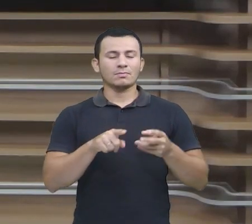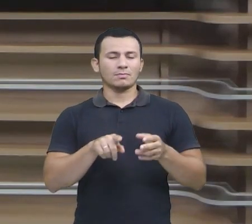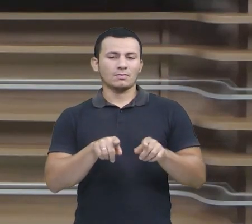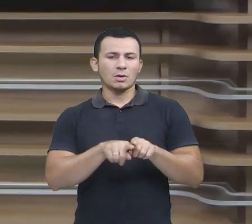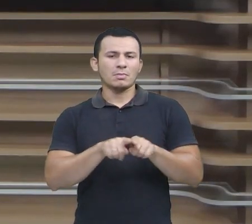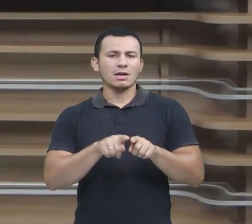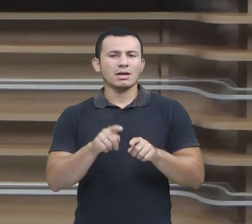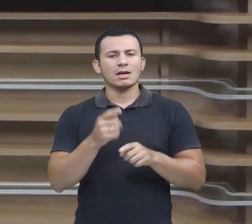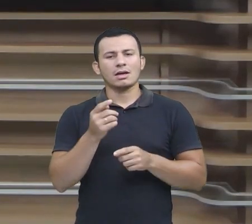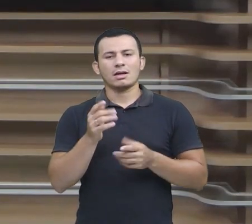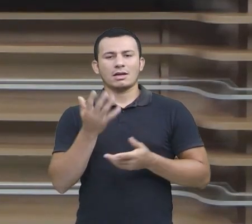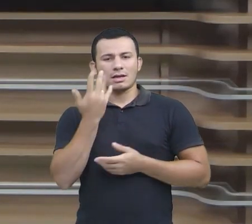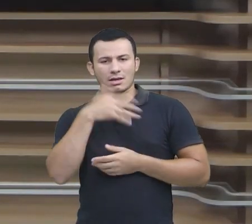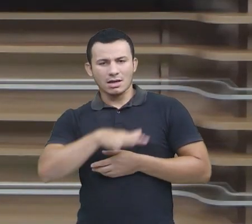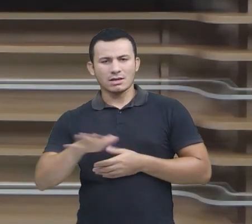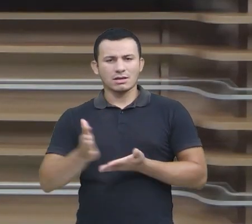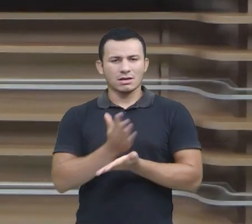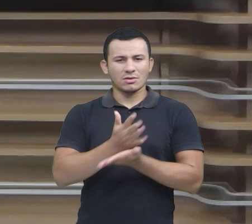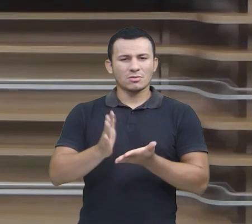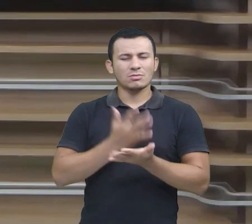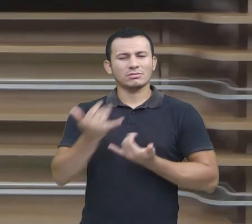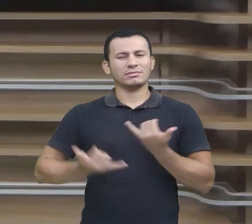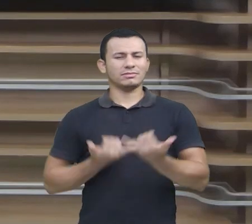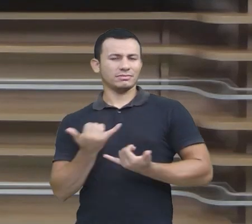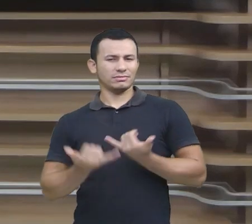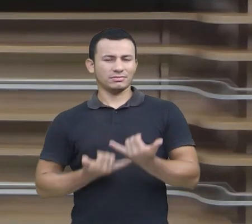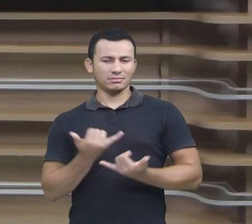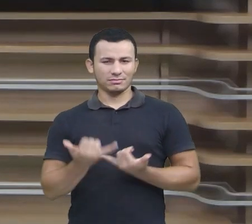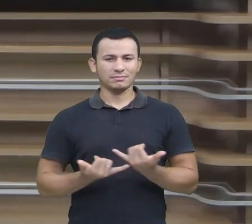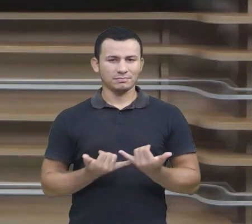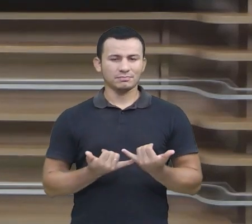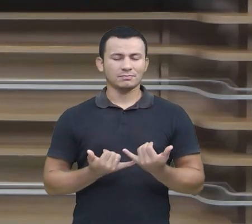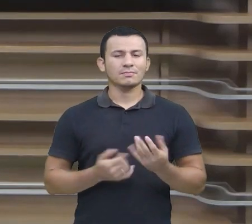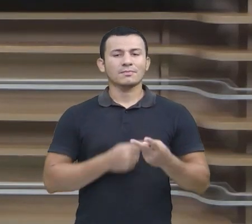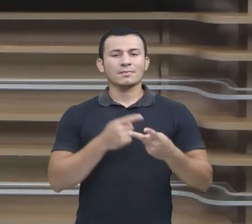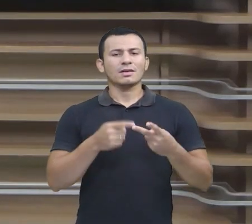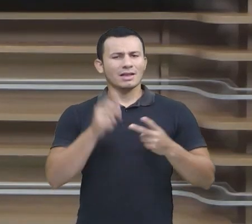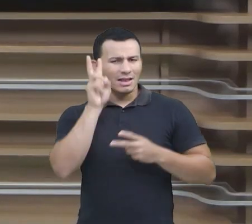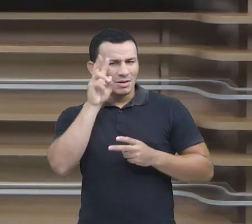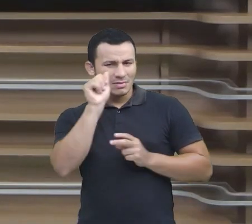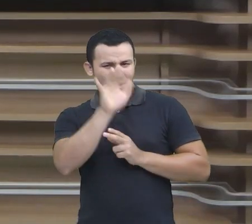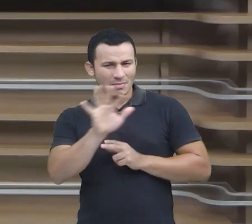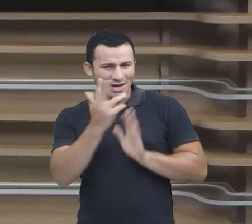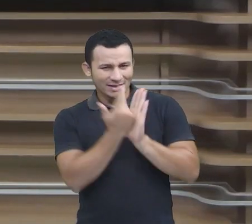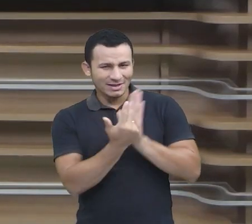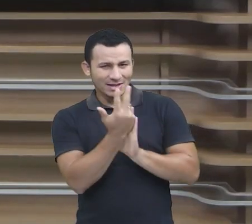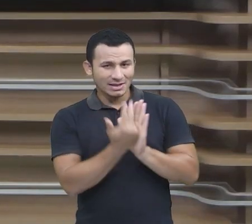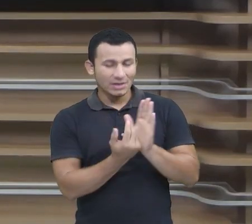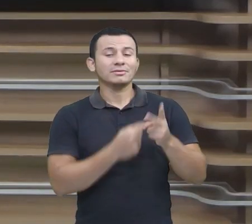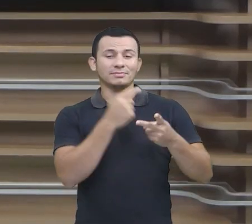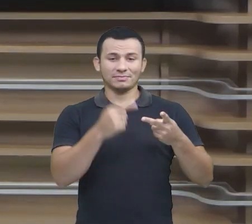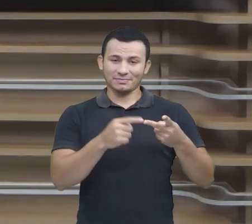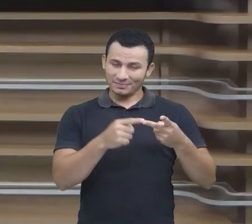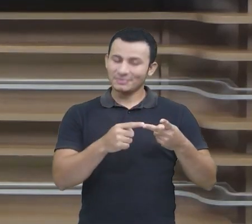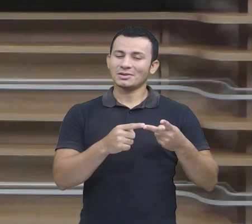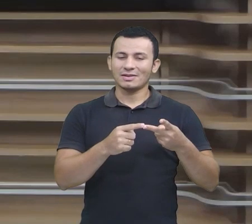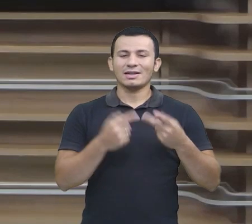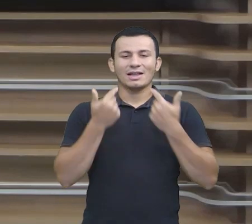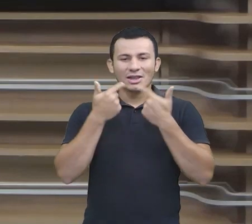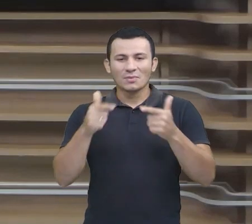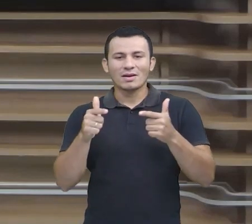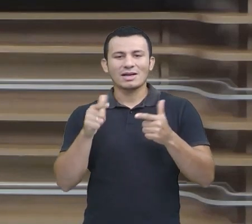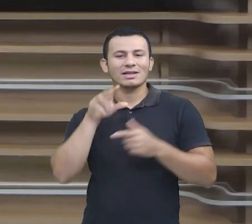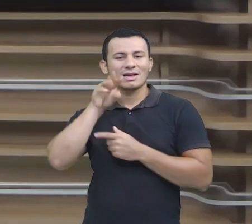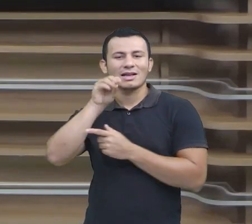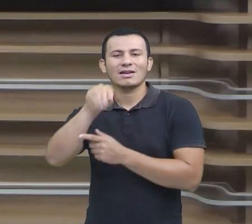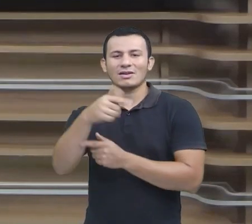crianças brincando. E qual é esse tipo de linguagem? É a linguagem não verbal, porque